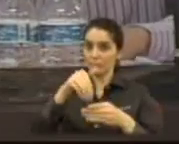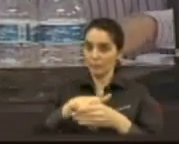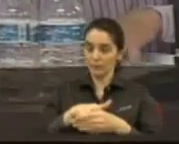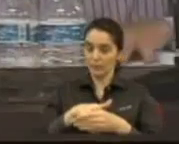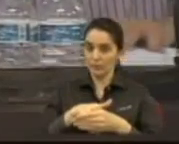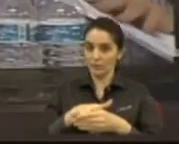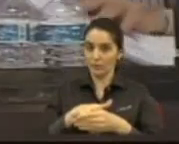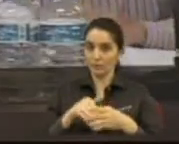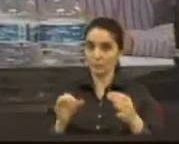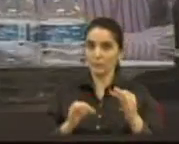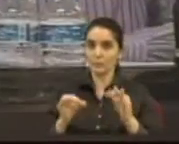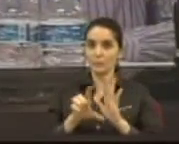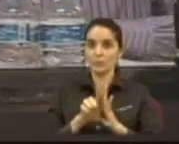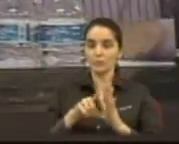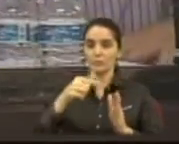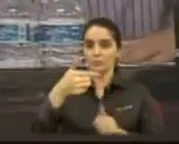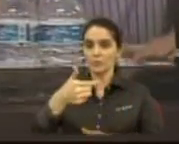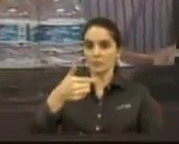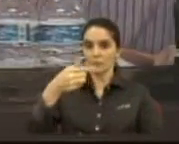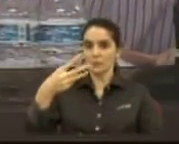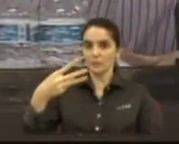votado. Projeto de lei número